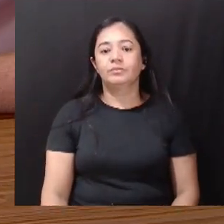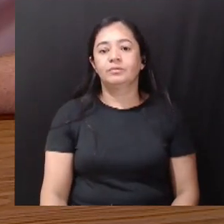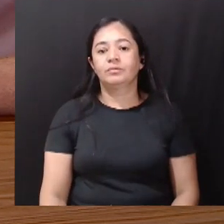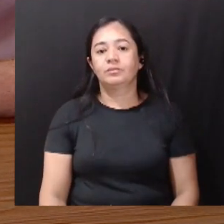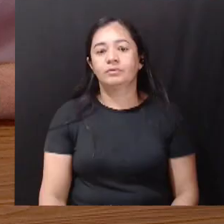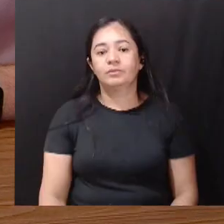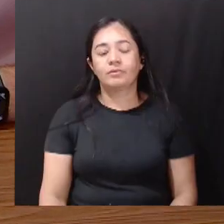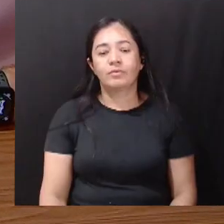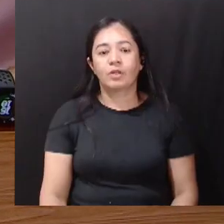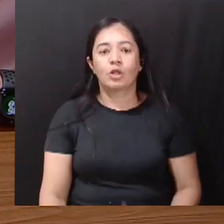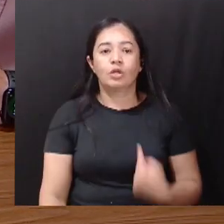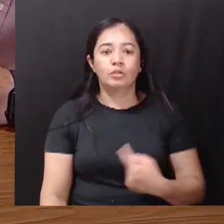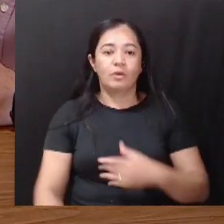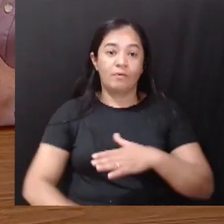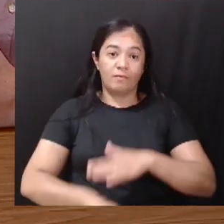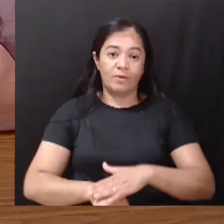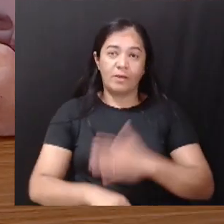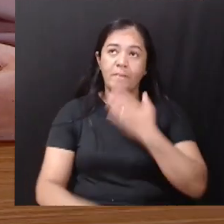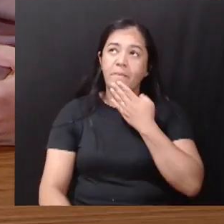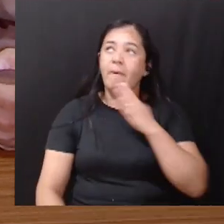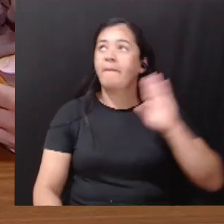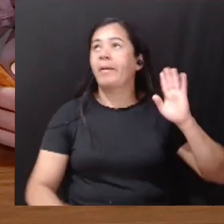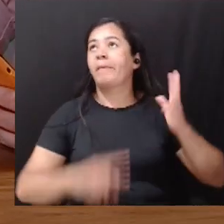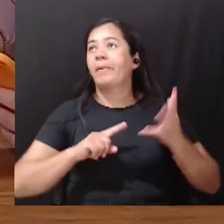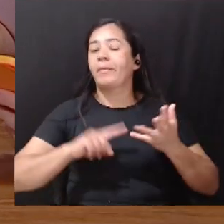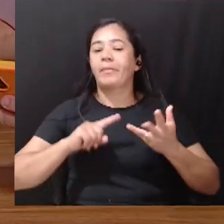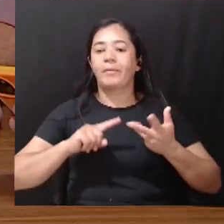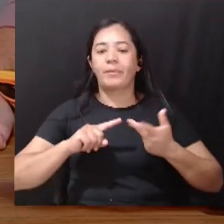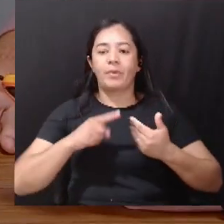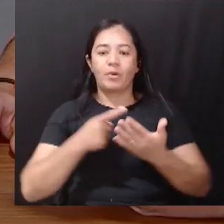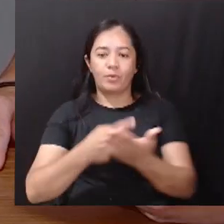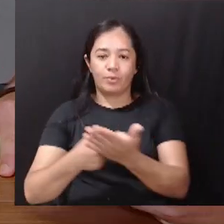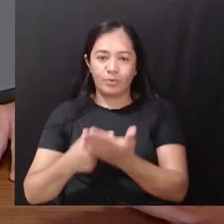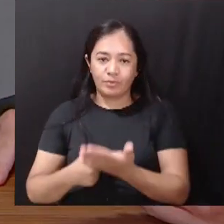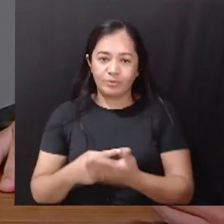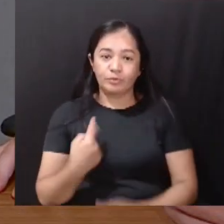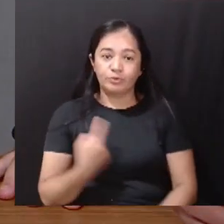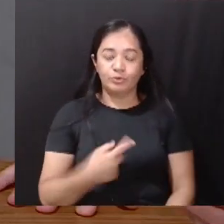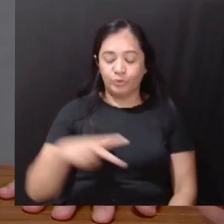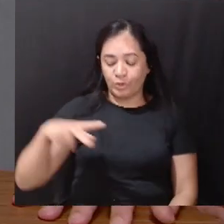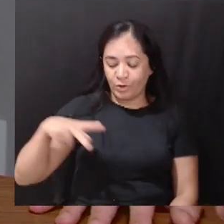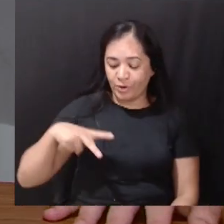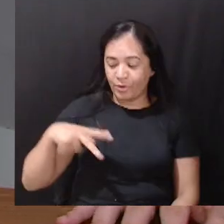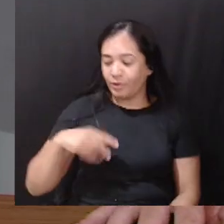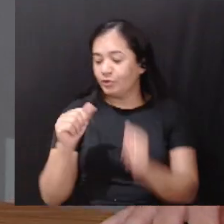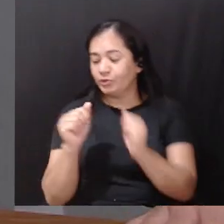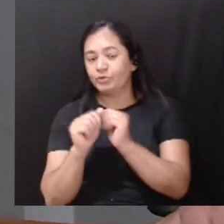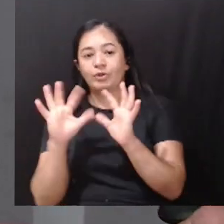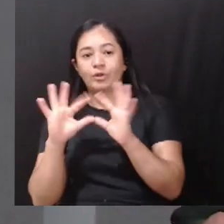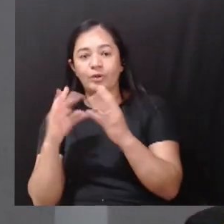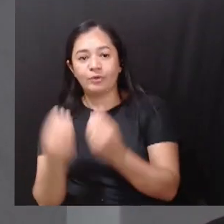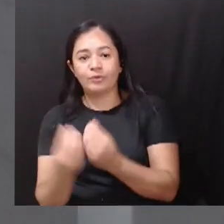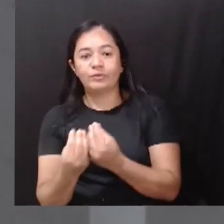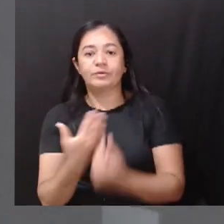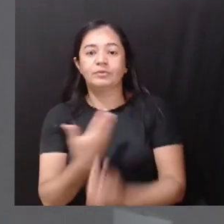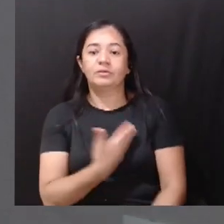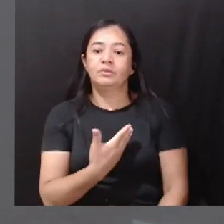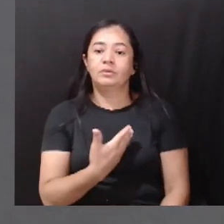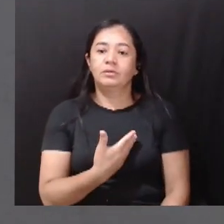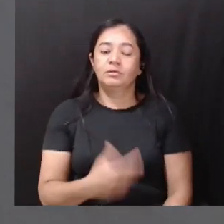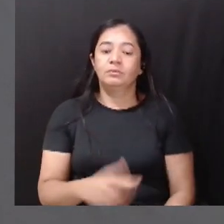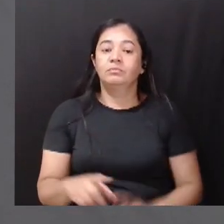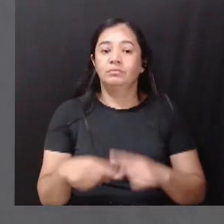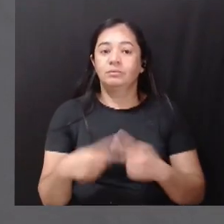que a gente faz promessas, a gente faz acordos com nós mesmos, com familiares, com amigos,